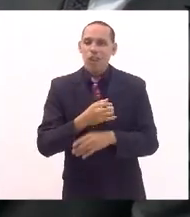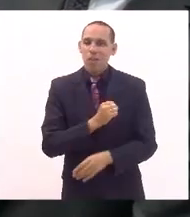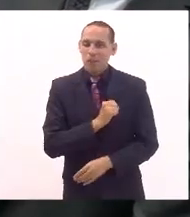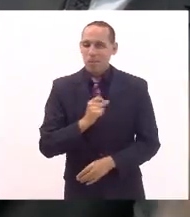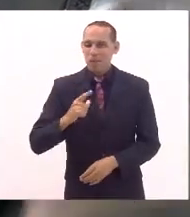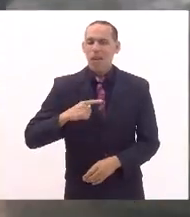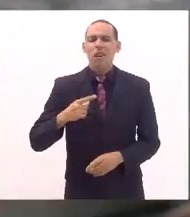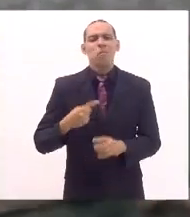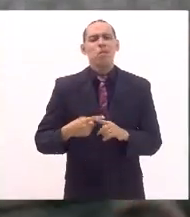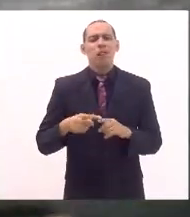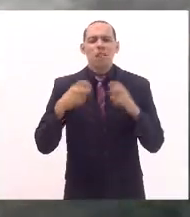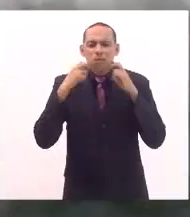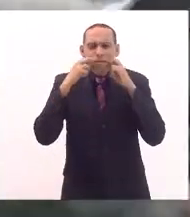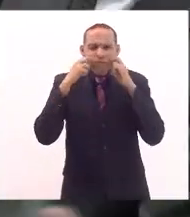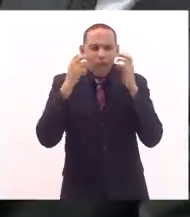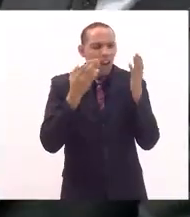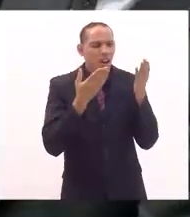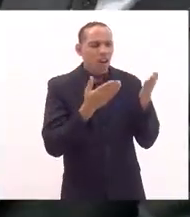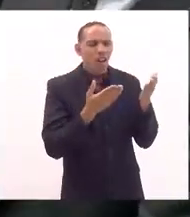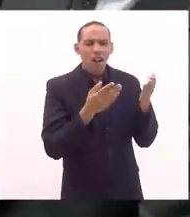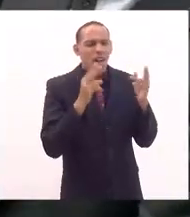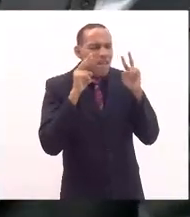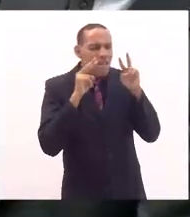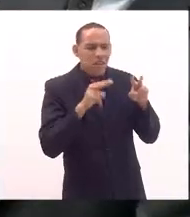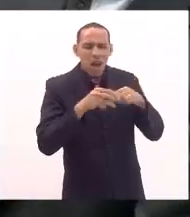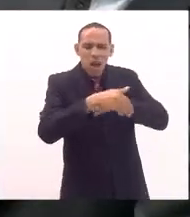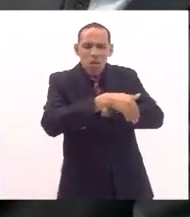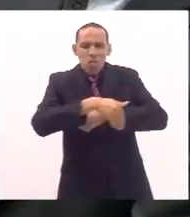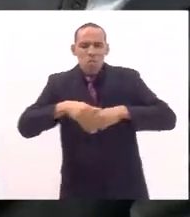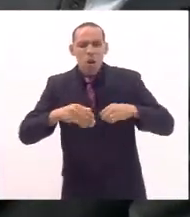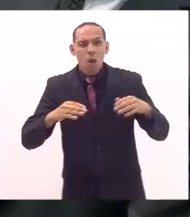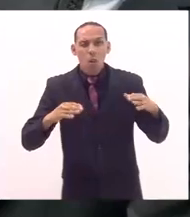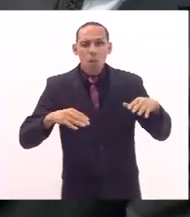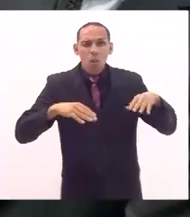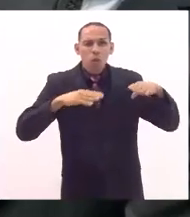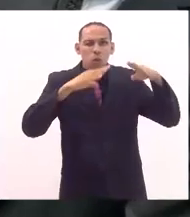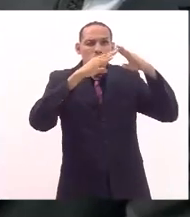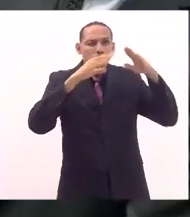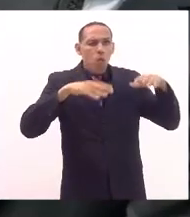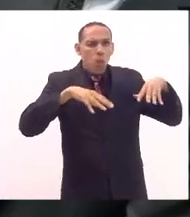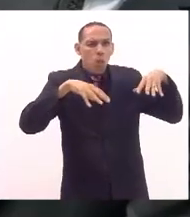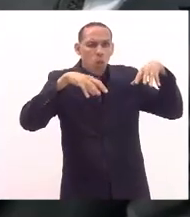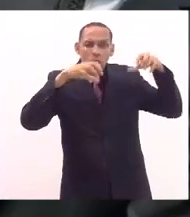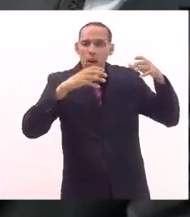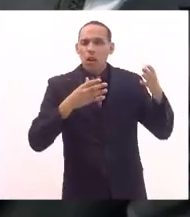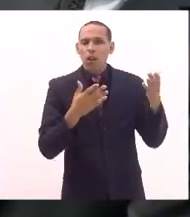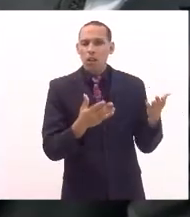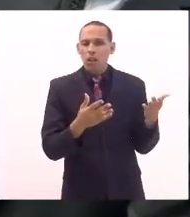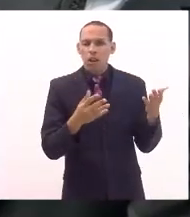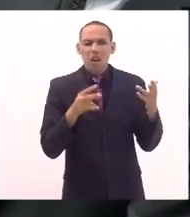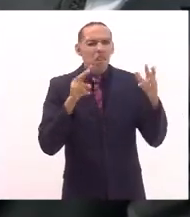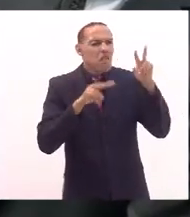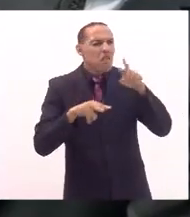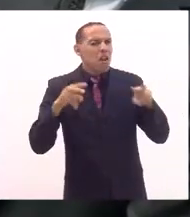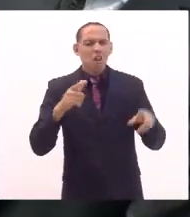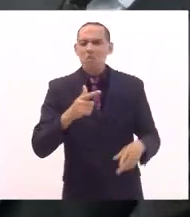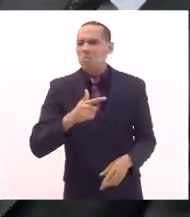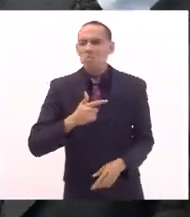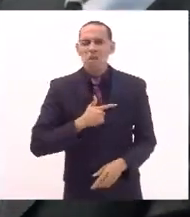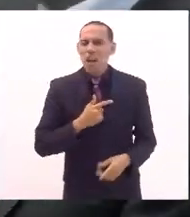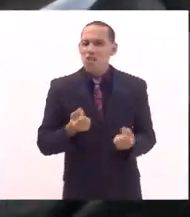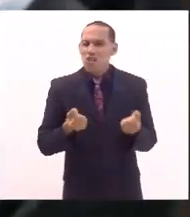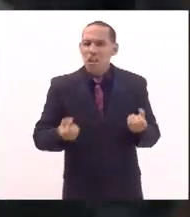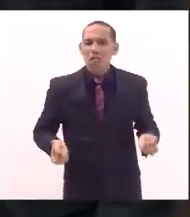porque é uma vergonha daquele mausoléu na beira da estrada Além do dinheiro é a poluição dos óculos deputada Mônica